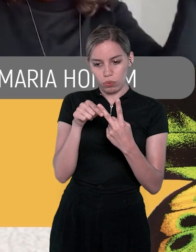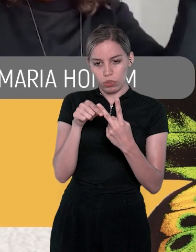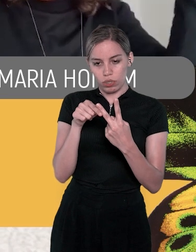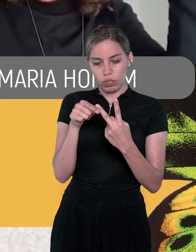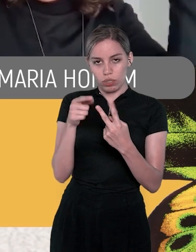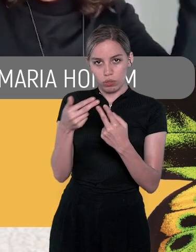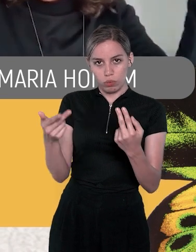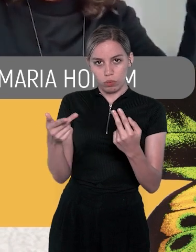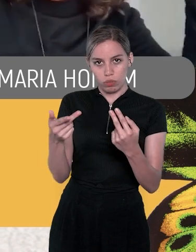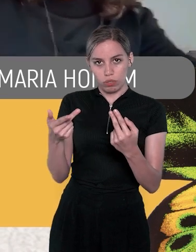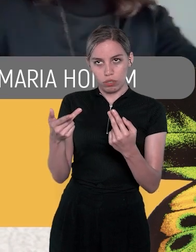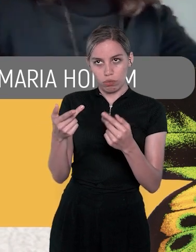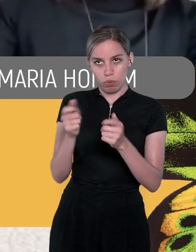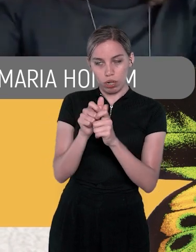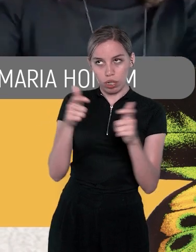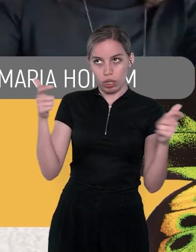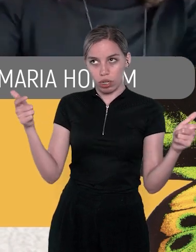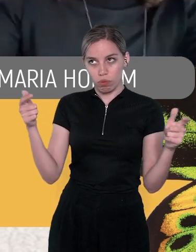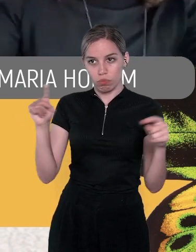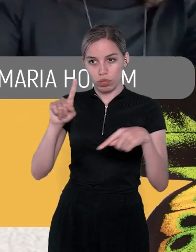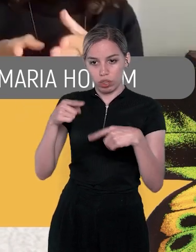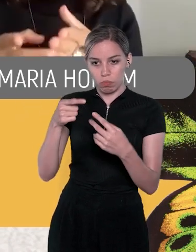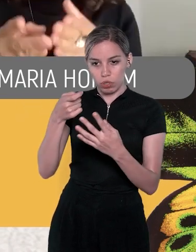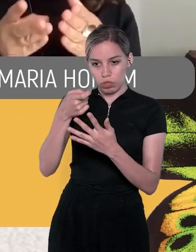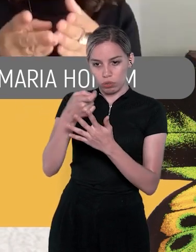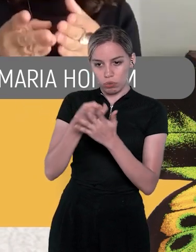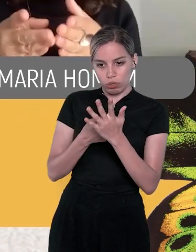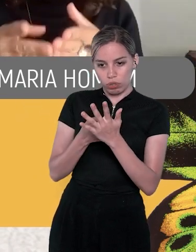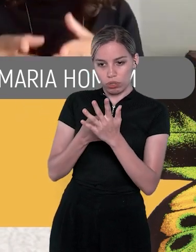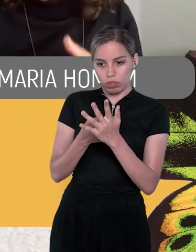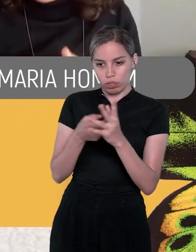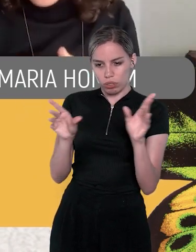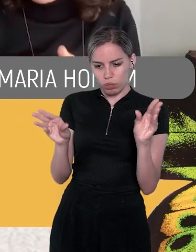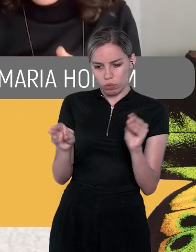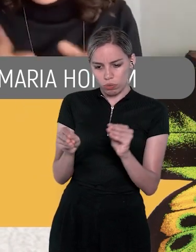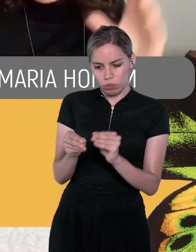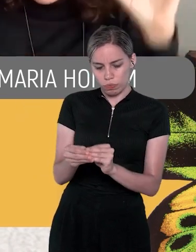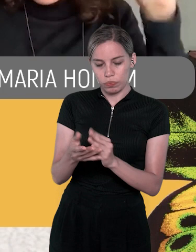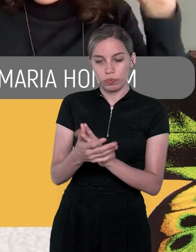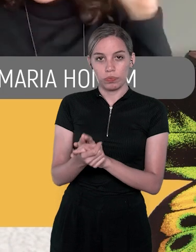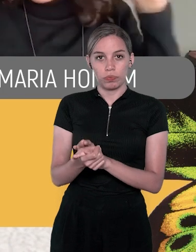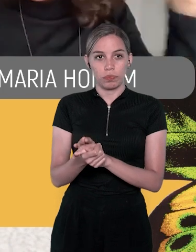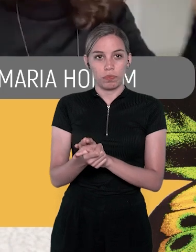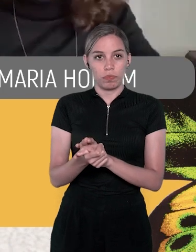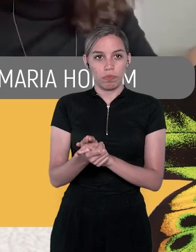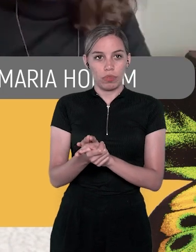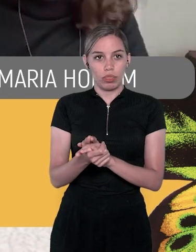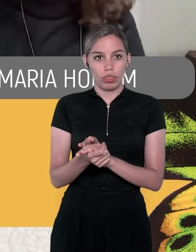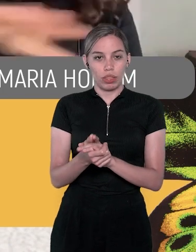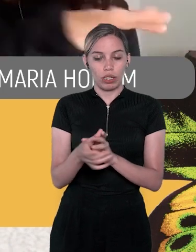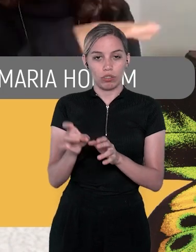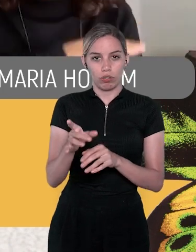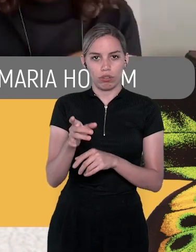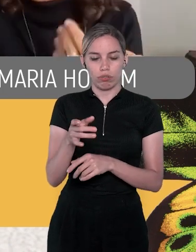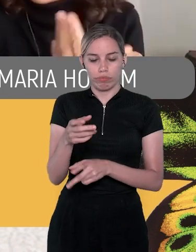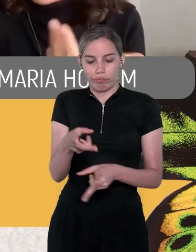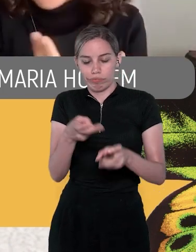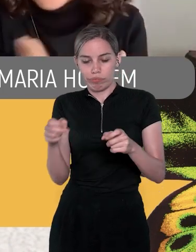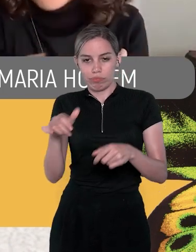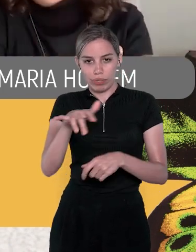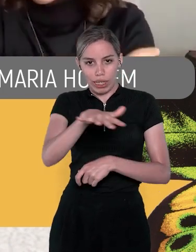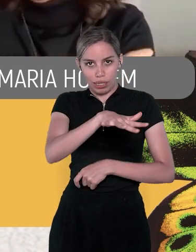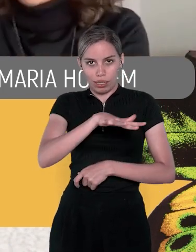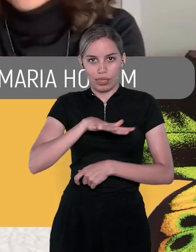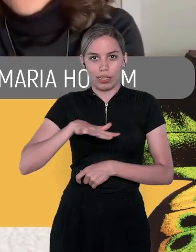Claro. para ir do macro para depois chegar no texto e na subjetividade, só para localizar aqui o